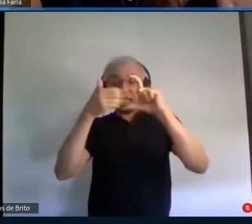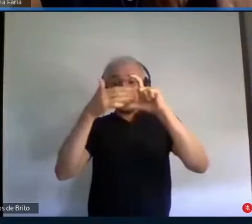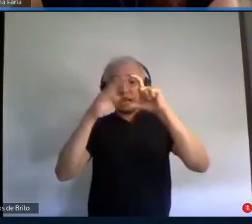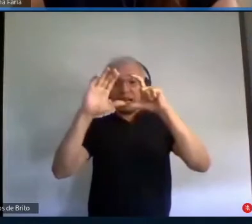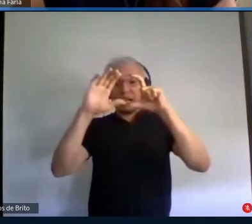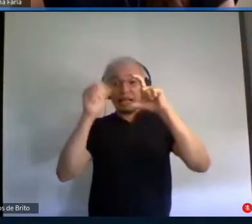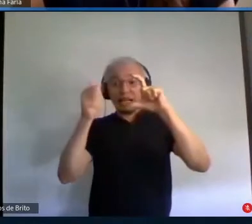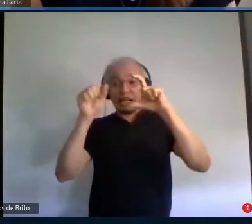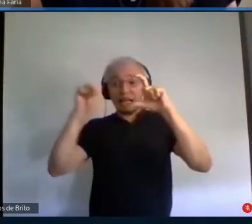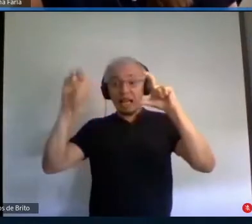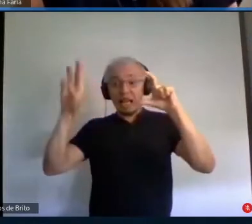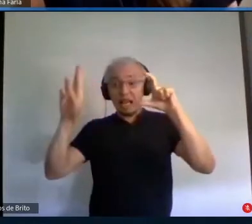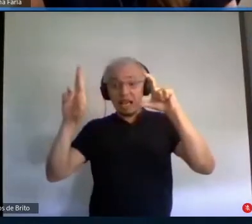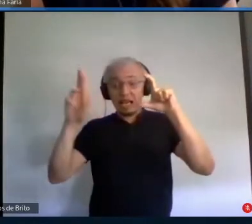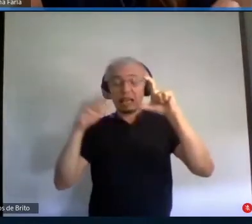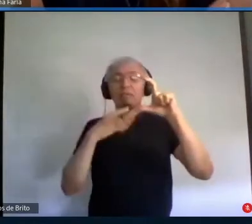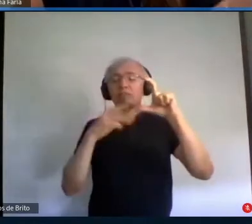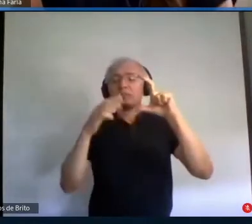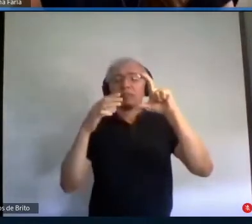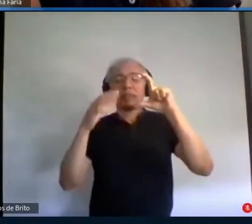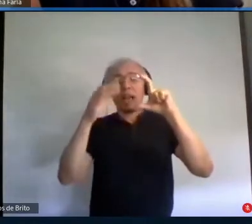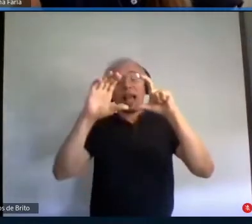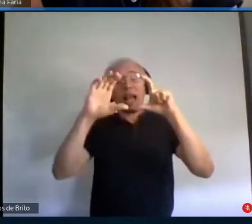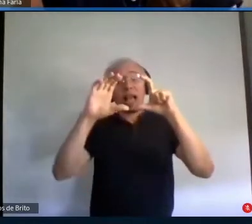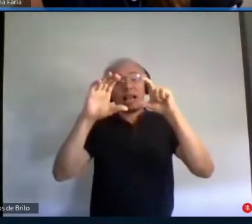que minúsculo, APIUS,